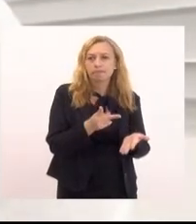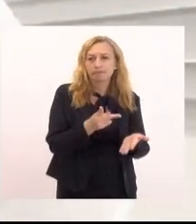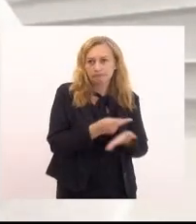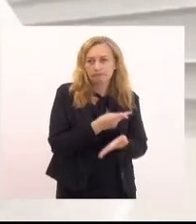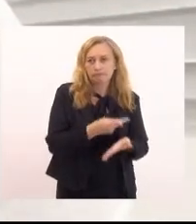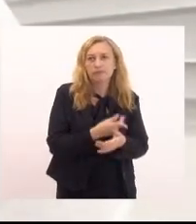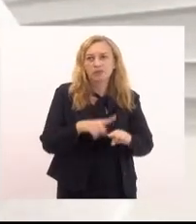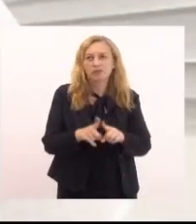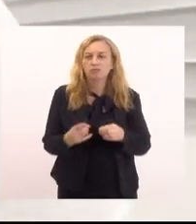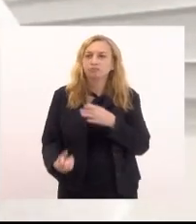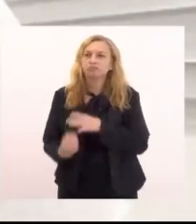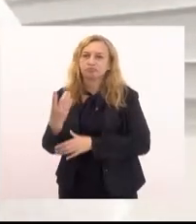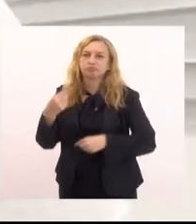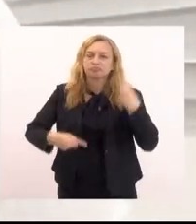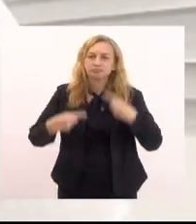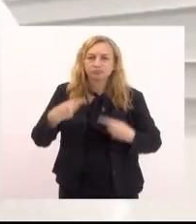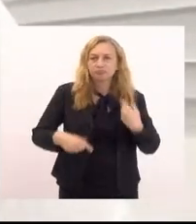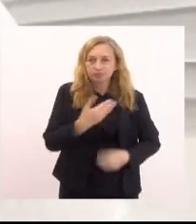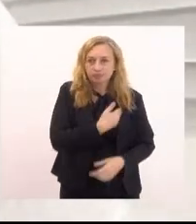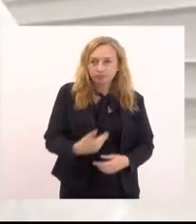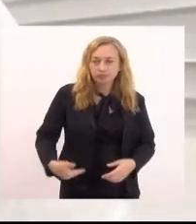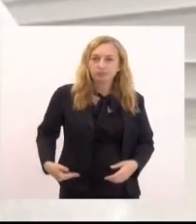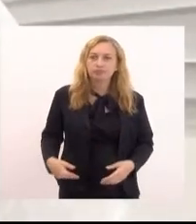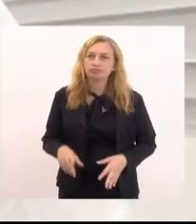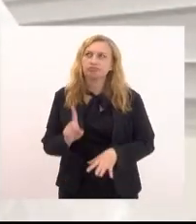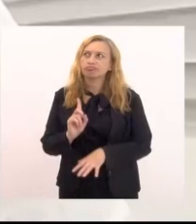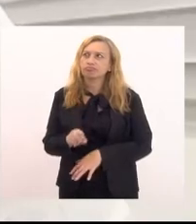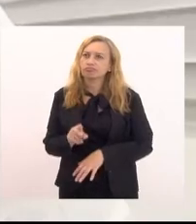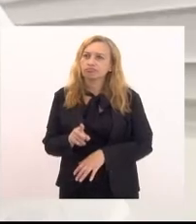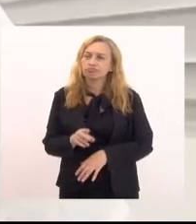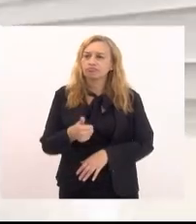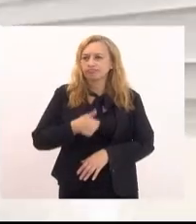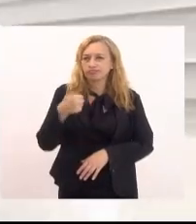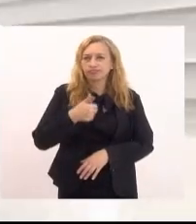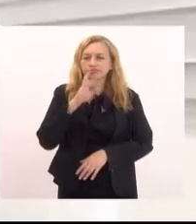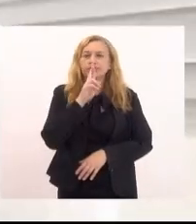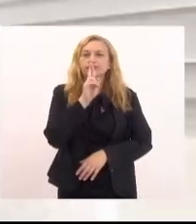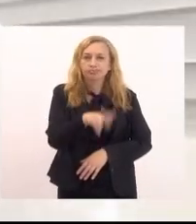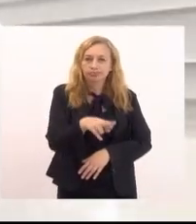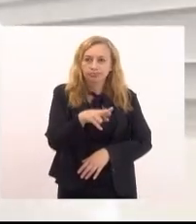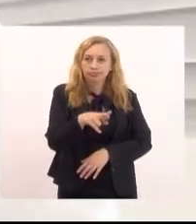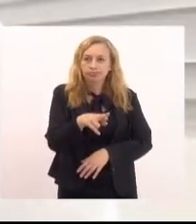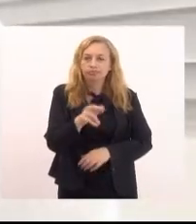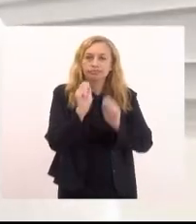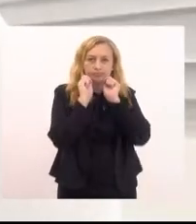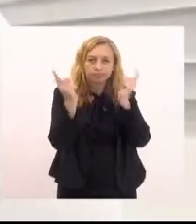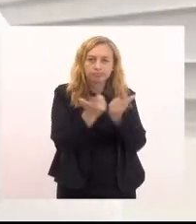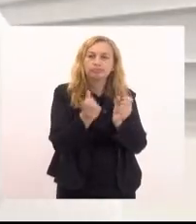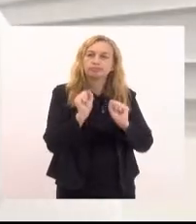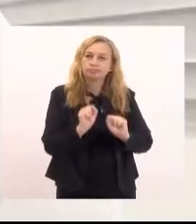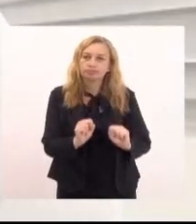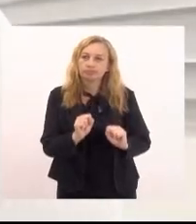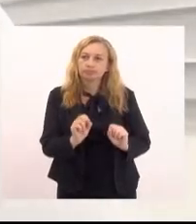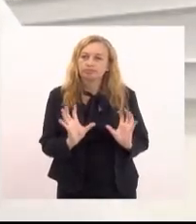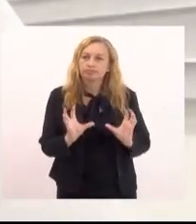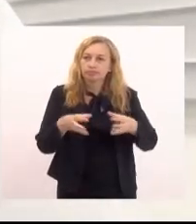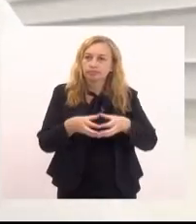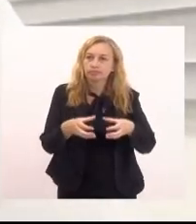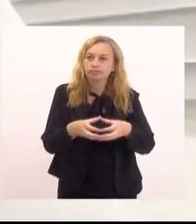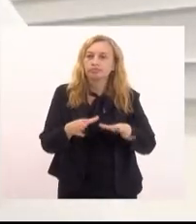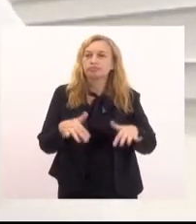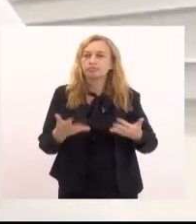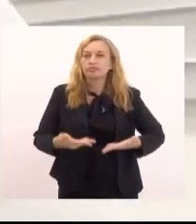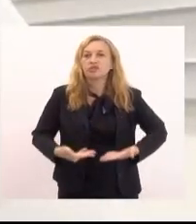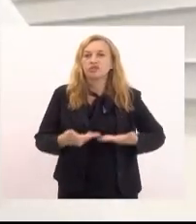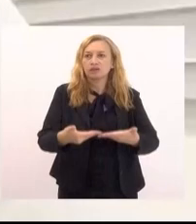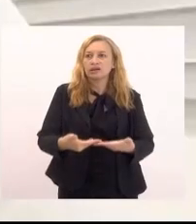de produção de política pública, é uma primeira resposta que a nossa Assembleia pode dar coletivamente. Então,